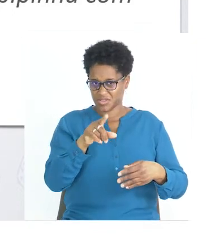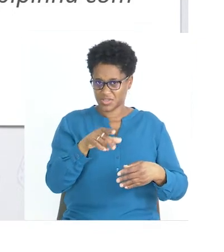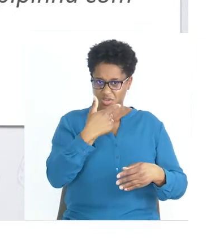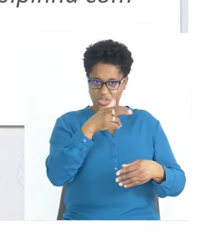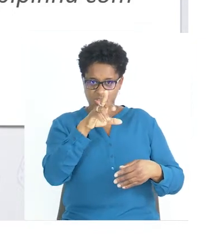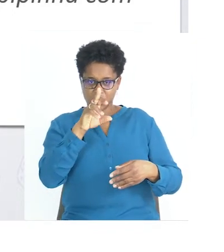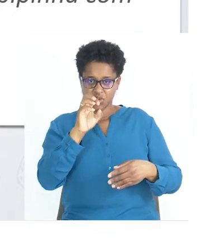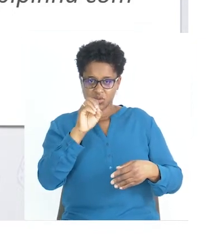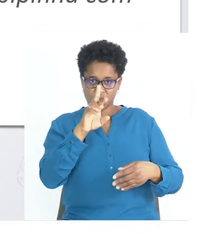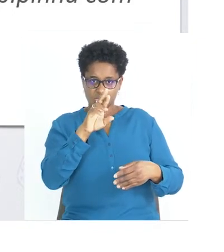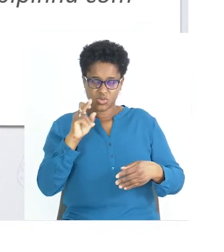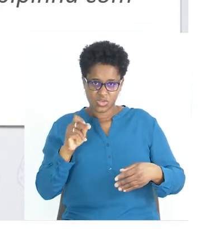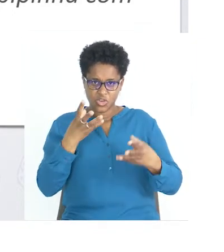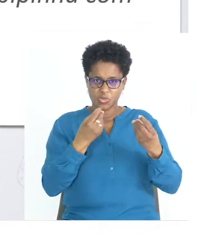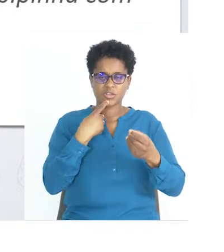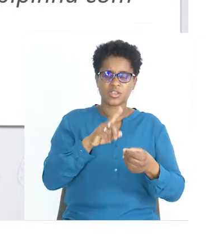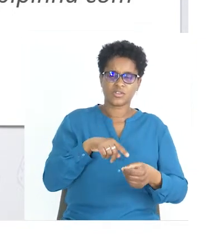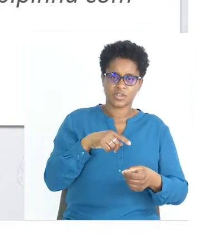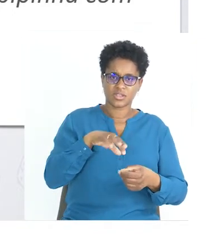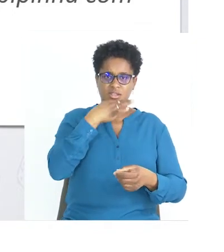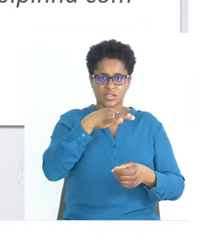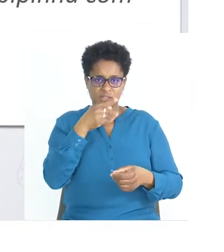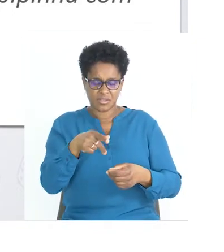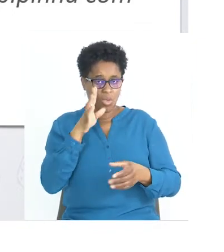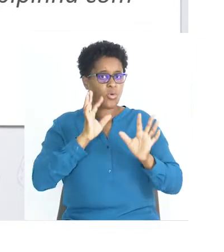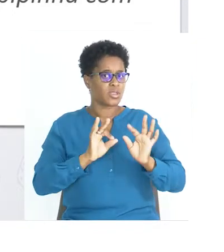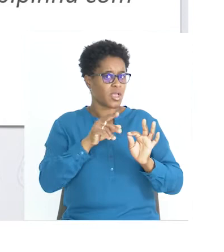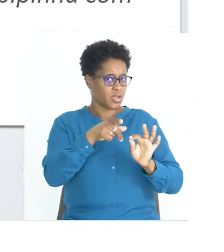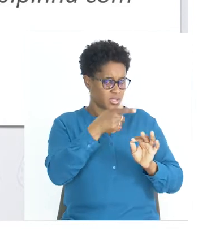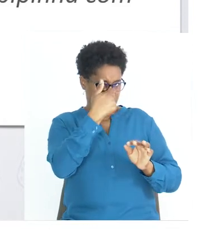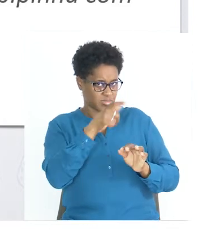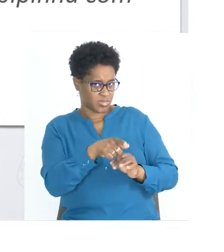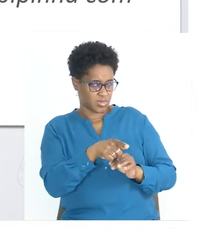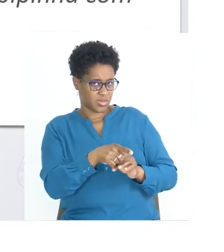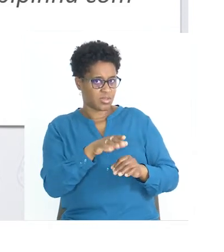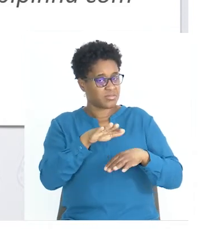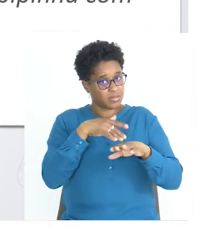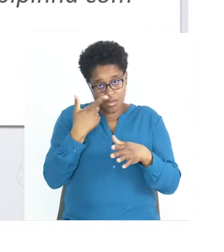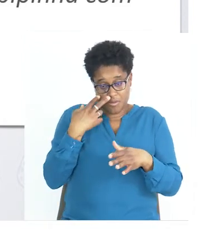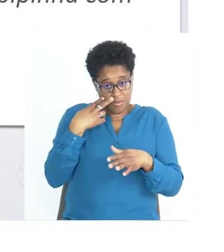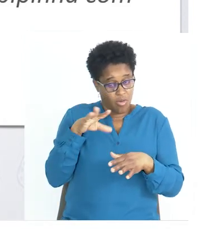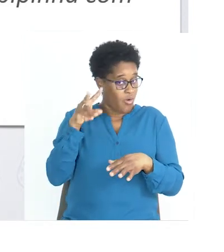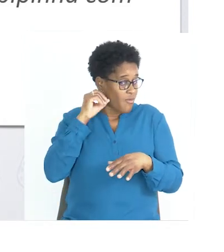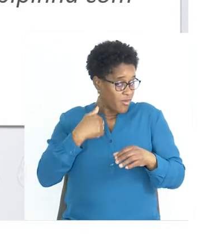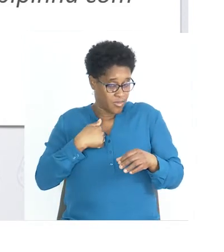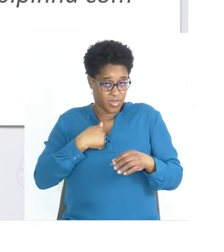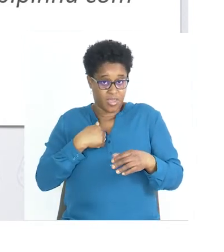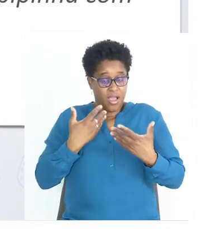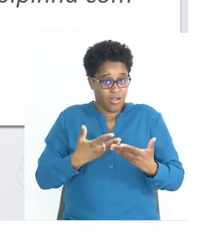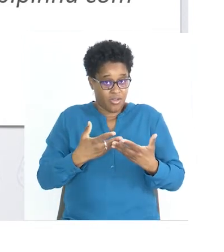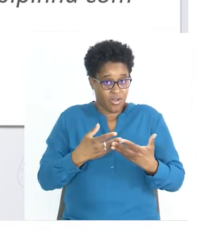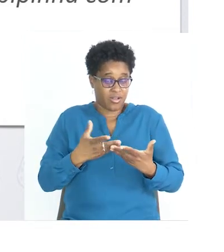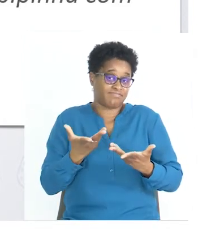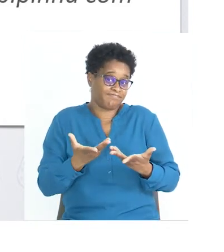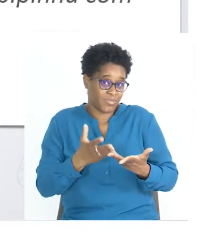fosses trouxa. Muitas vezes te disse que tivesses cuidado com aquele tipo. Não fizeste caso e agora ferrou-te